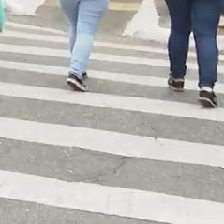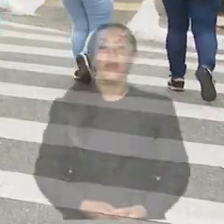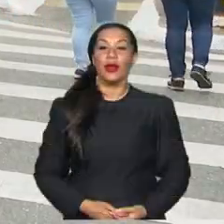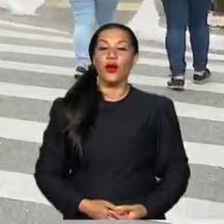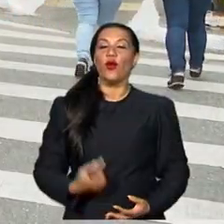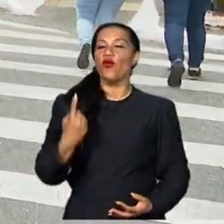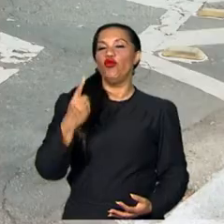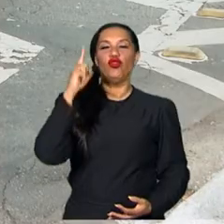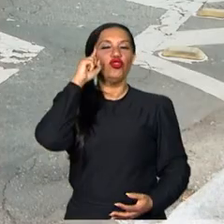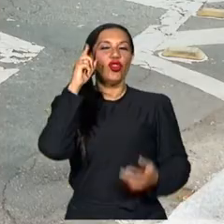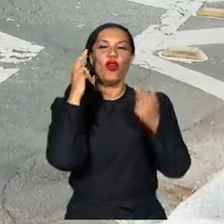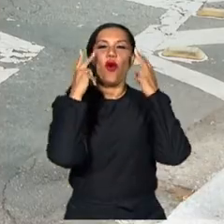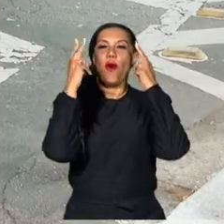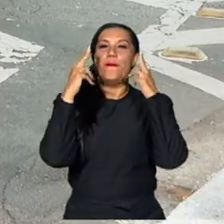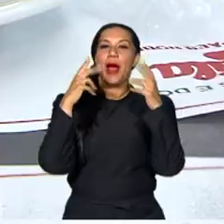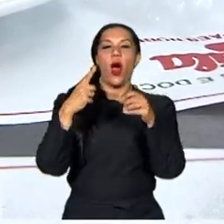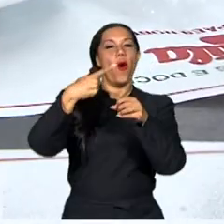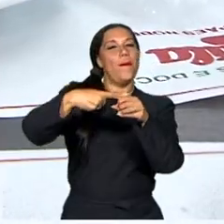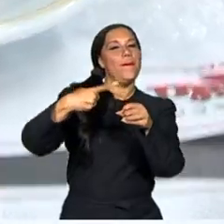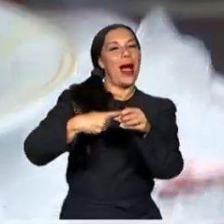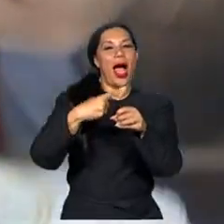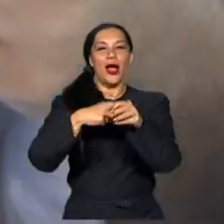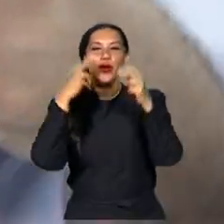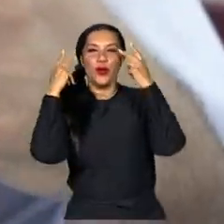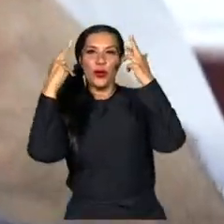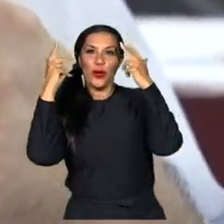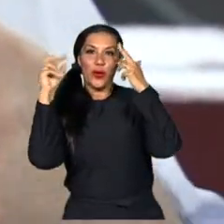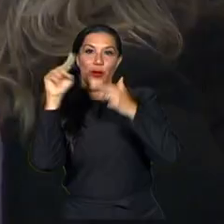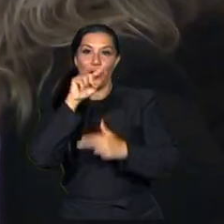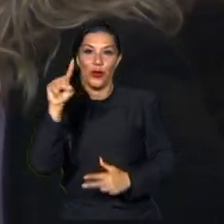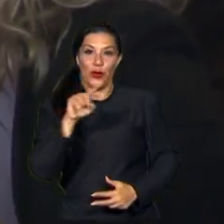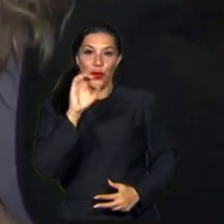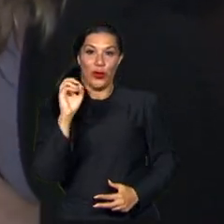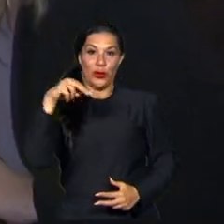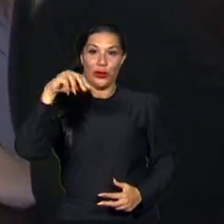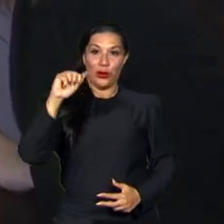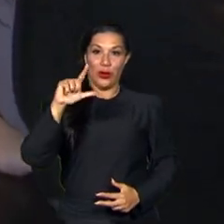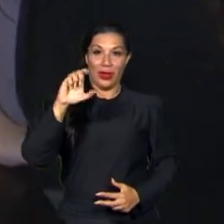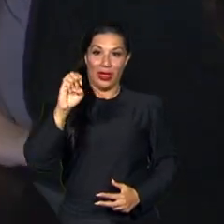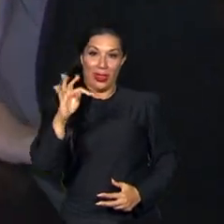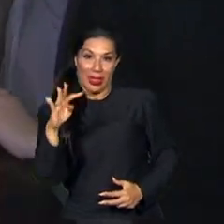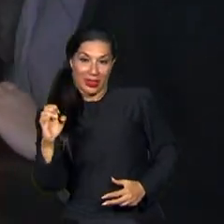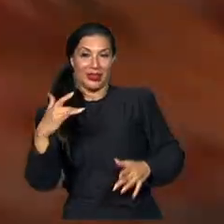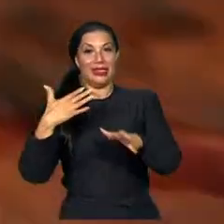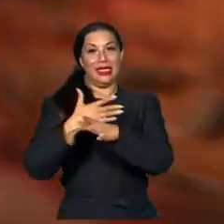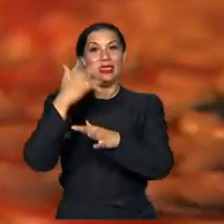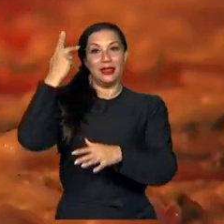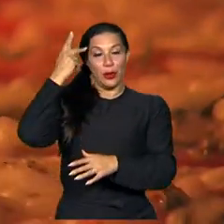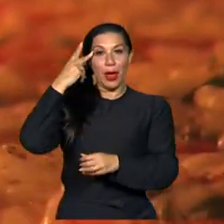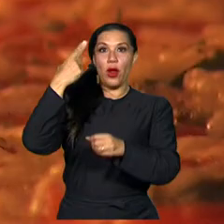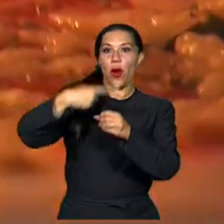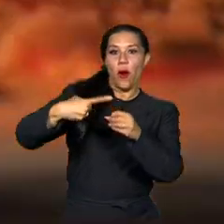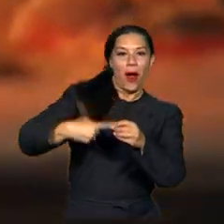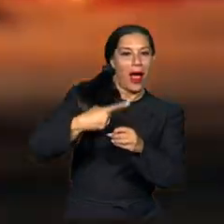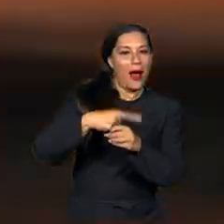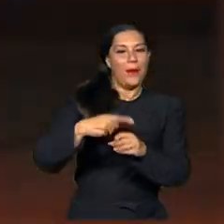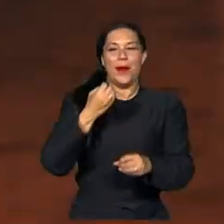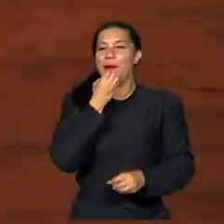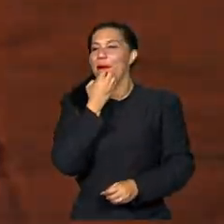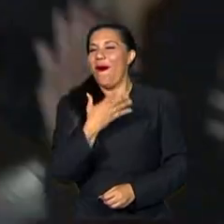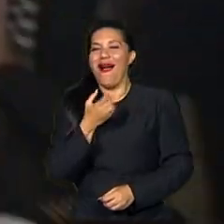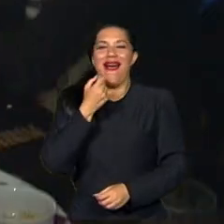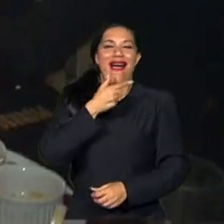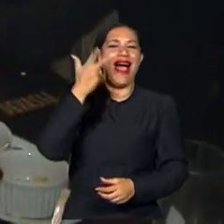Dia comum em um bairro comum da zona leste da cidade de São Paulo. Este é o bairro que tem um bom humor,